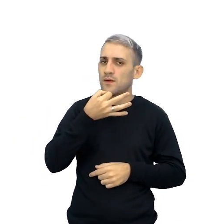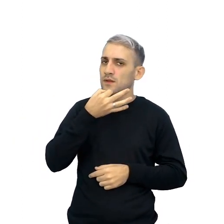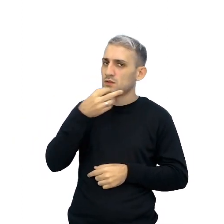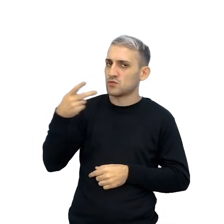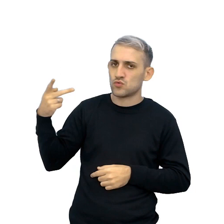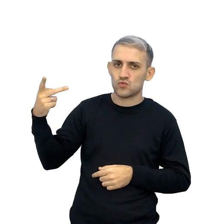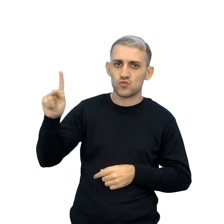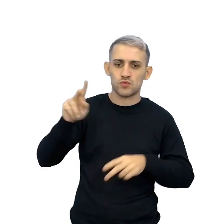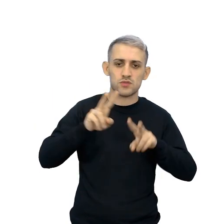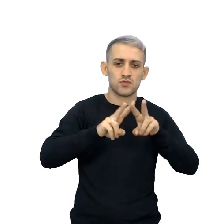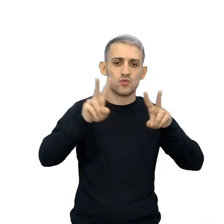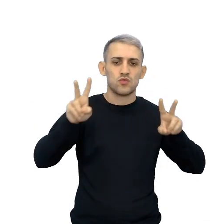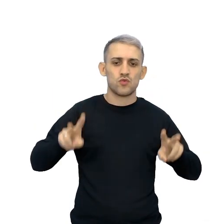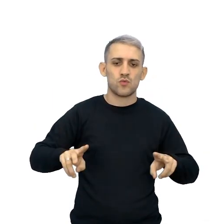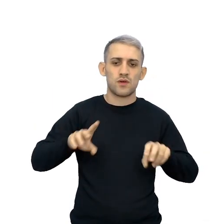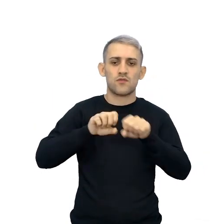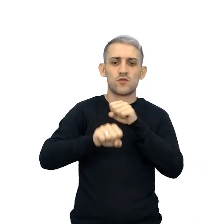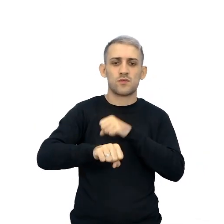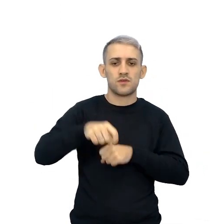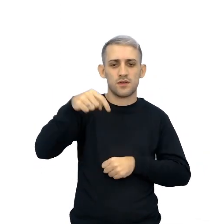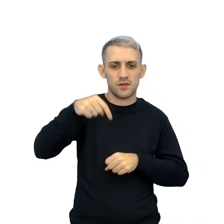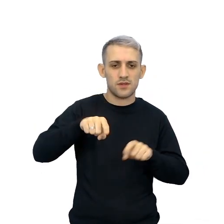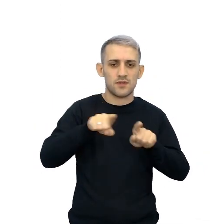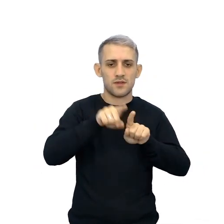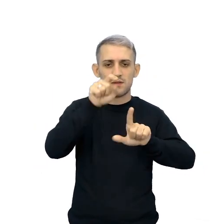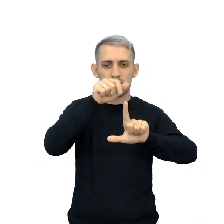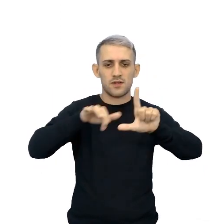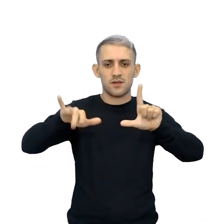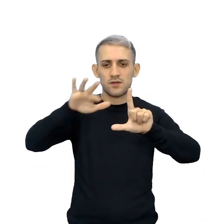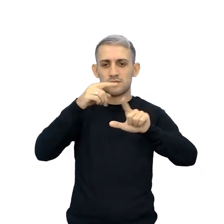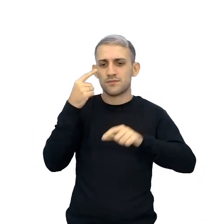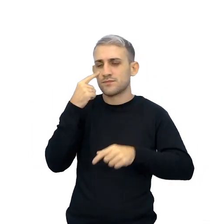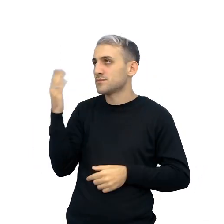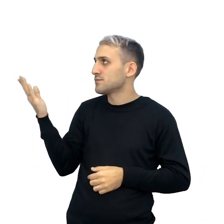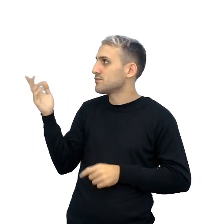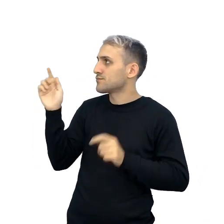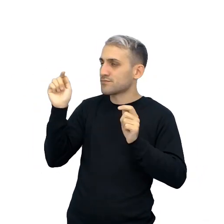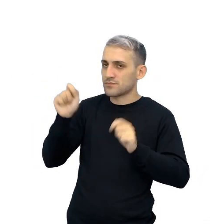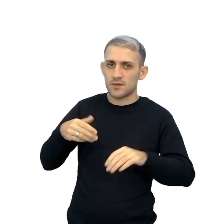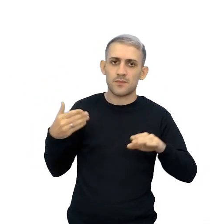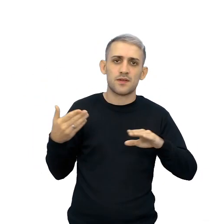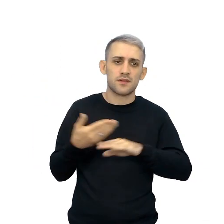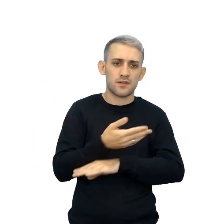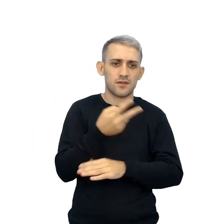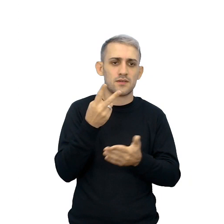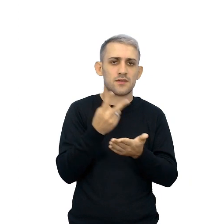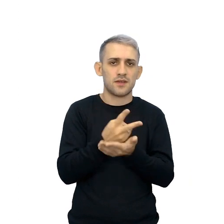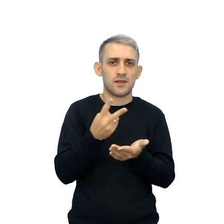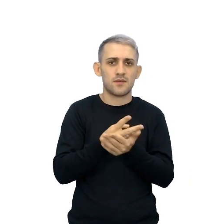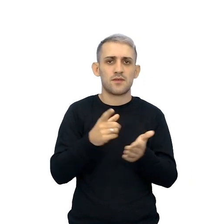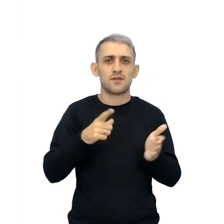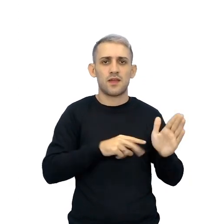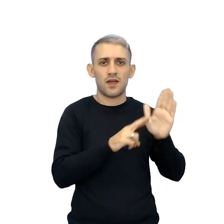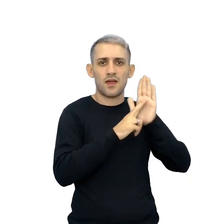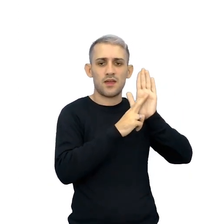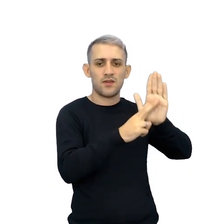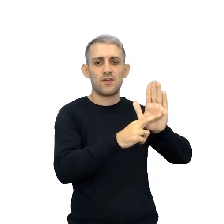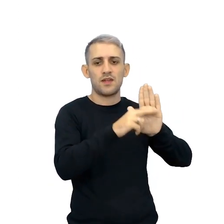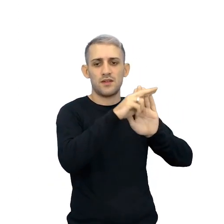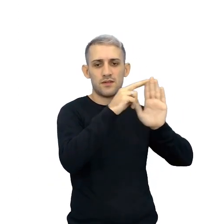a formação via QR Code, né, pelo celular, né? Sempre ficam aqui as nossas